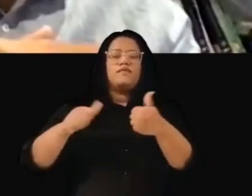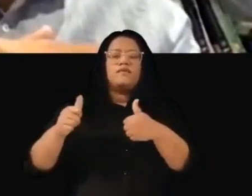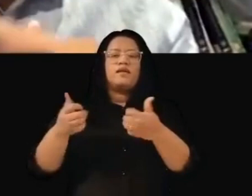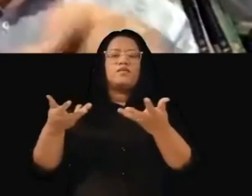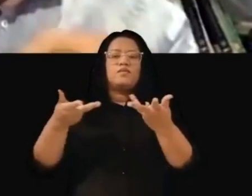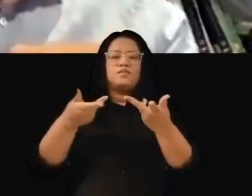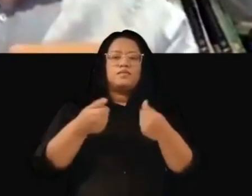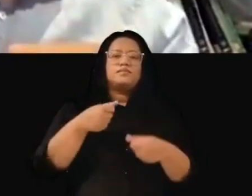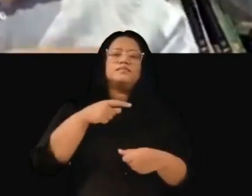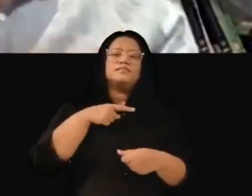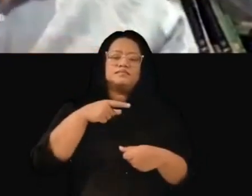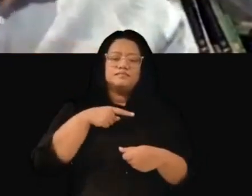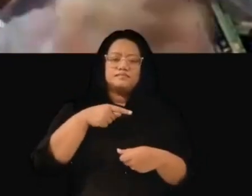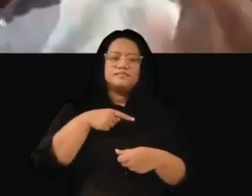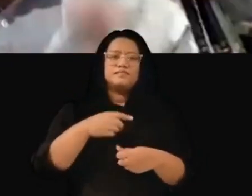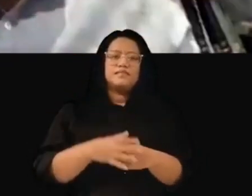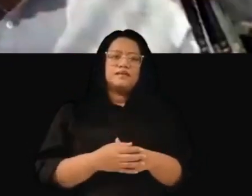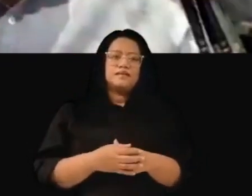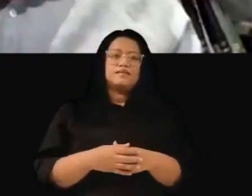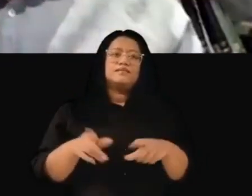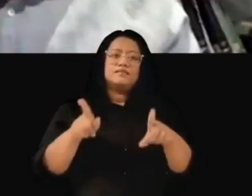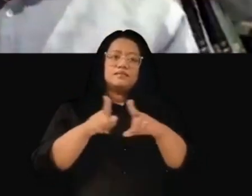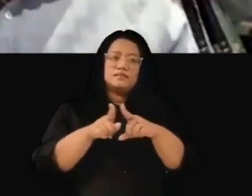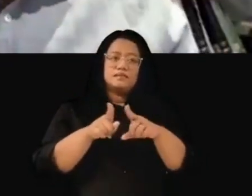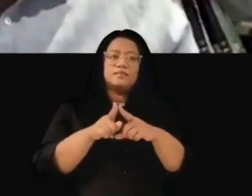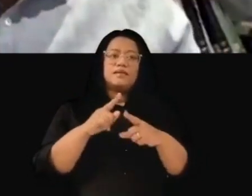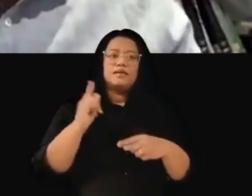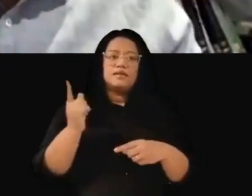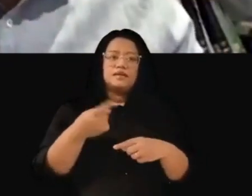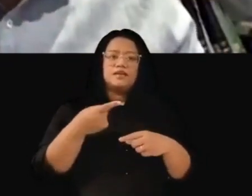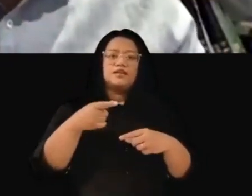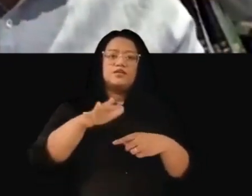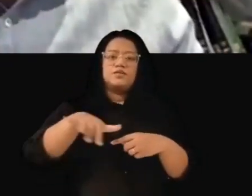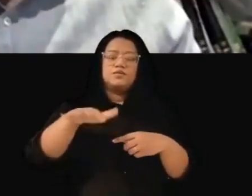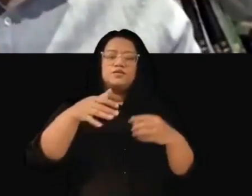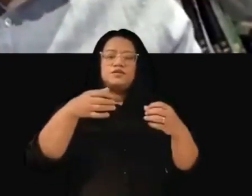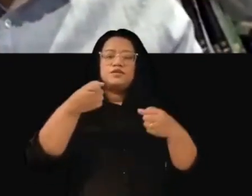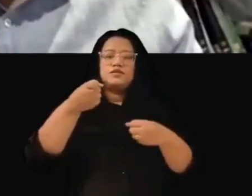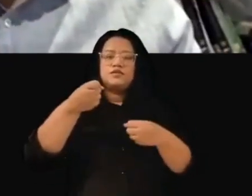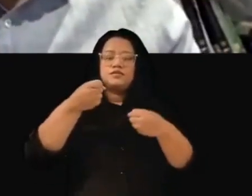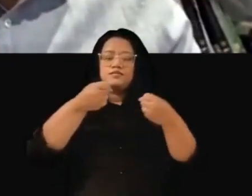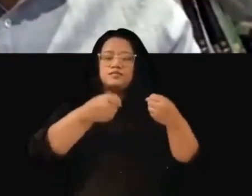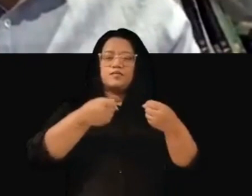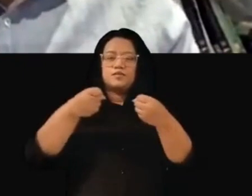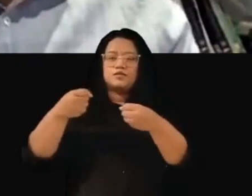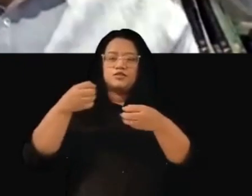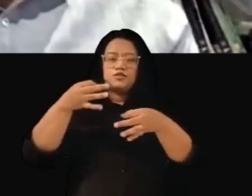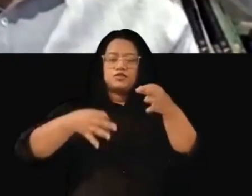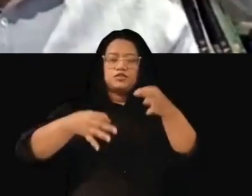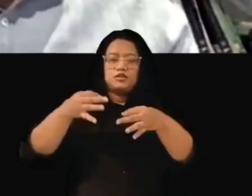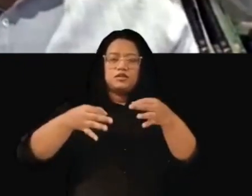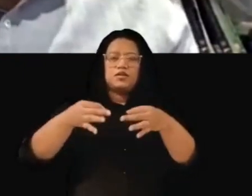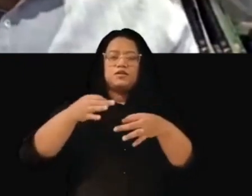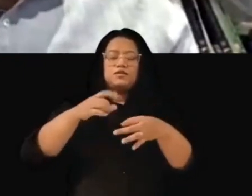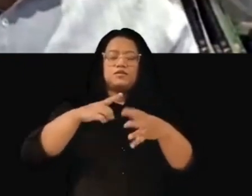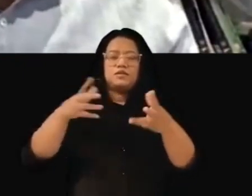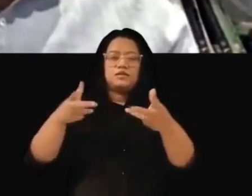há também muito conhecimento qualificado no setor judiciário, como há muito conhecimento qualificado no